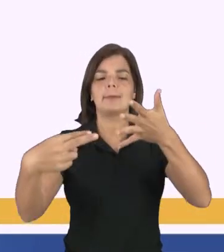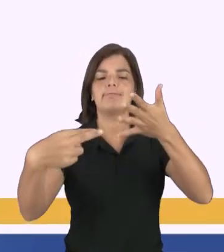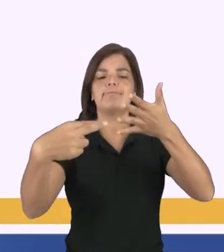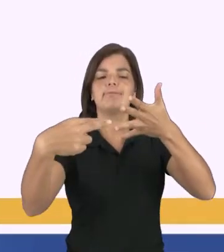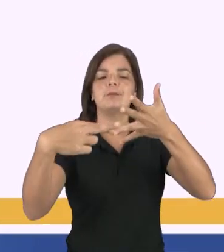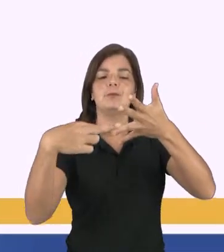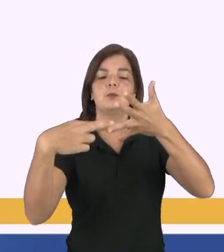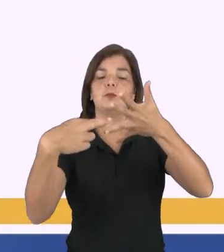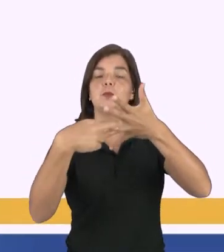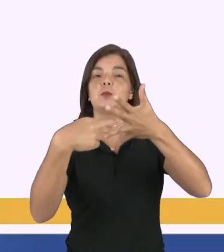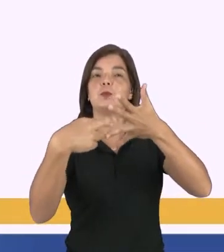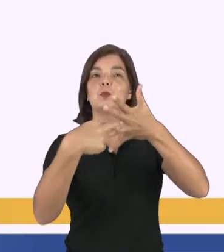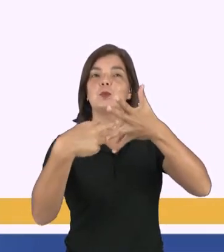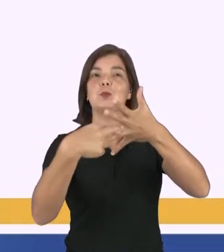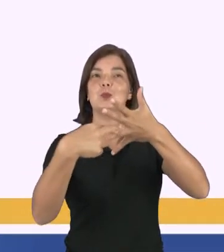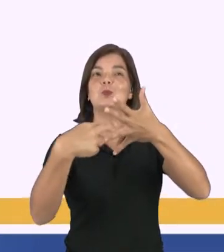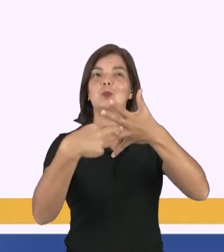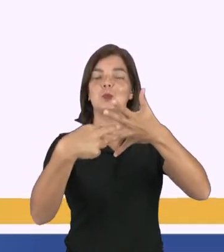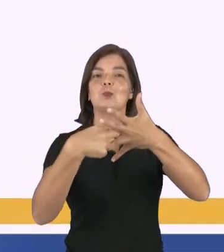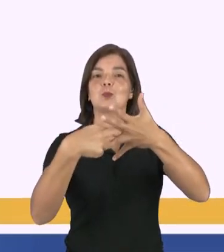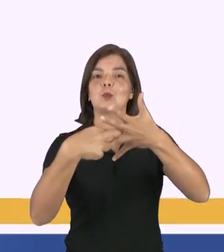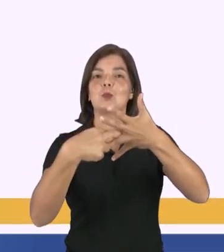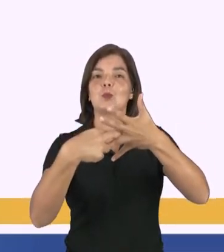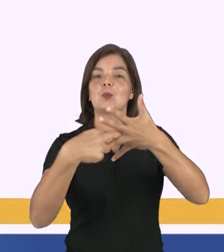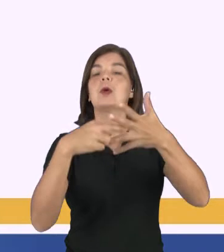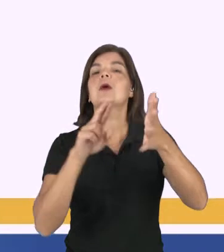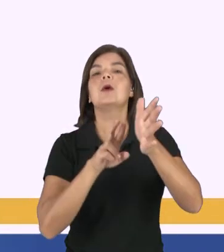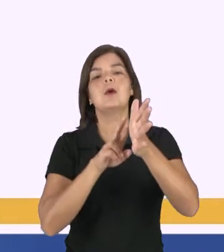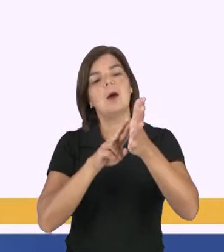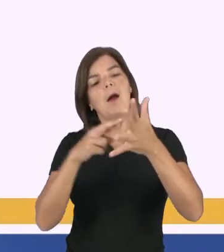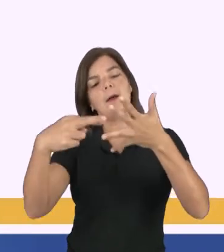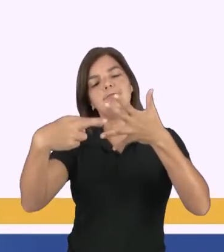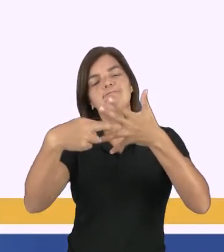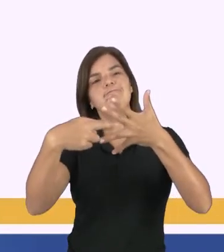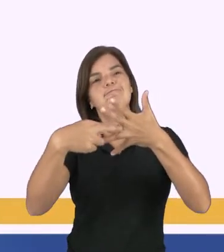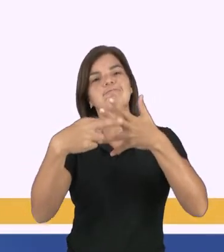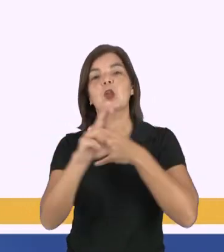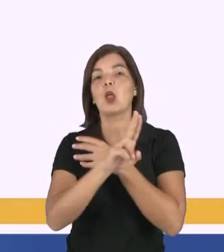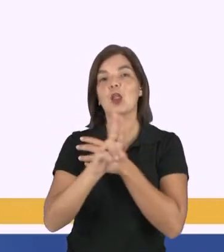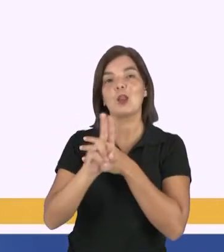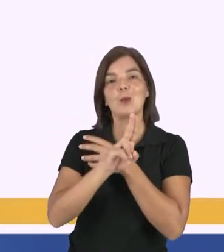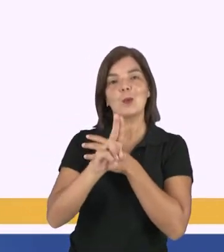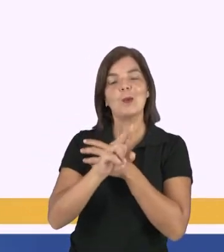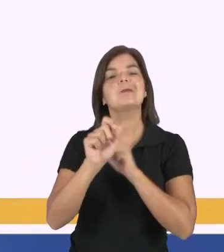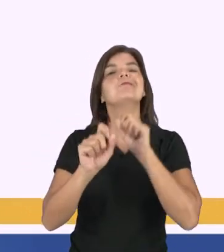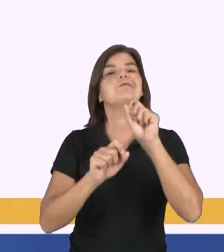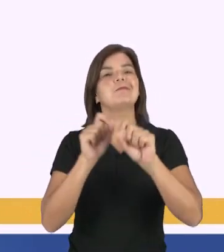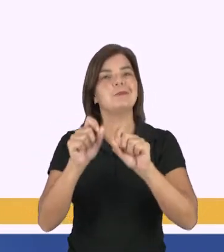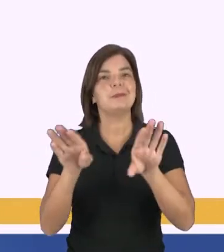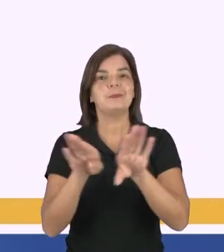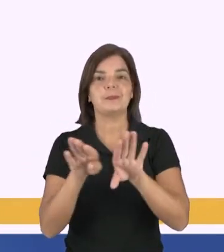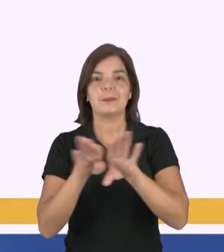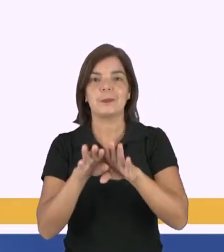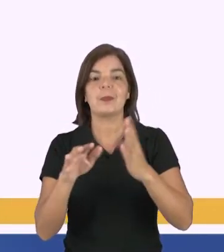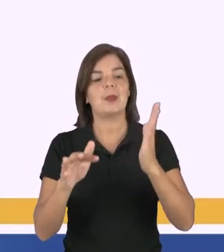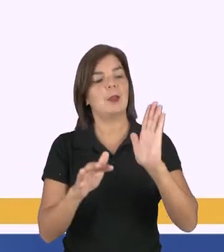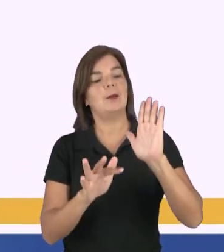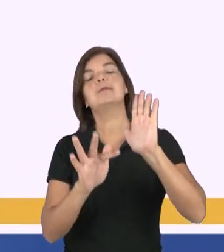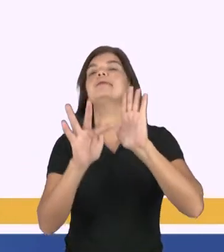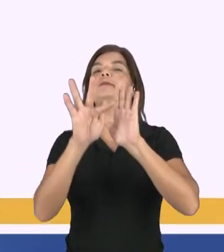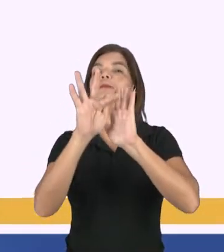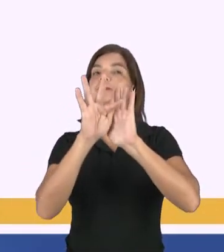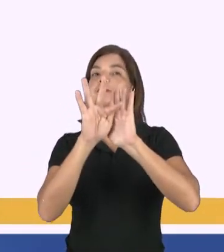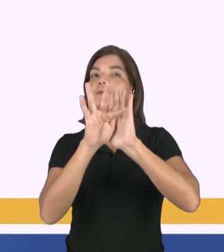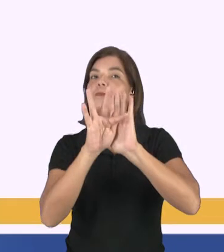ela vai receber o nome de sol então a clave ela dá nome anota Essa é a clave de fá na